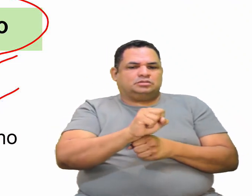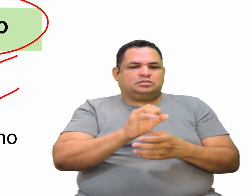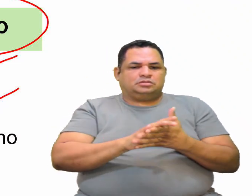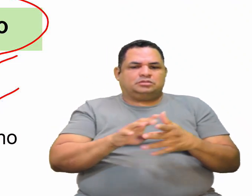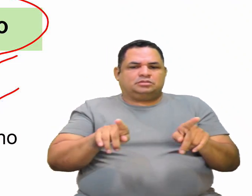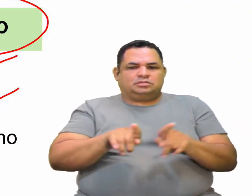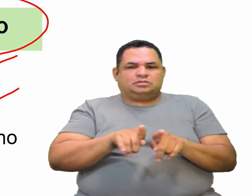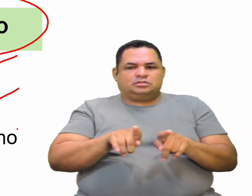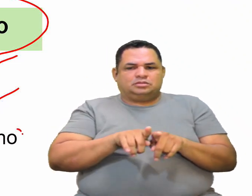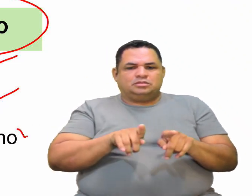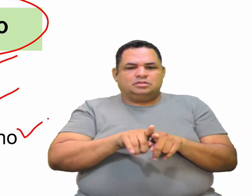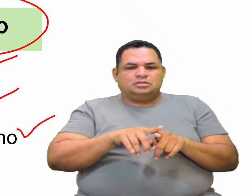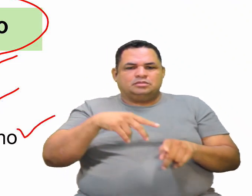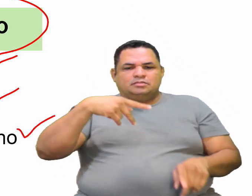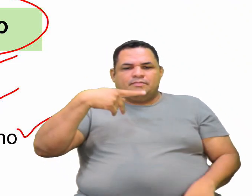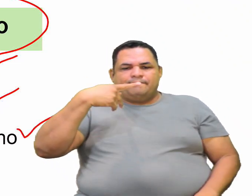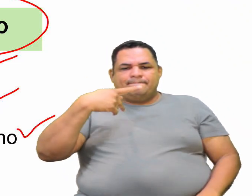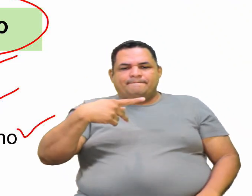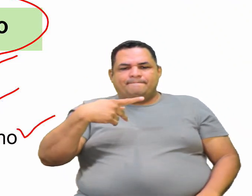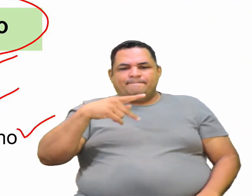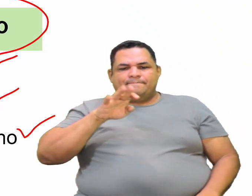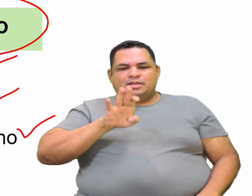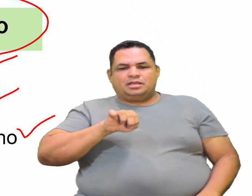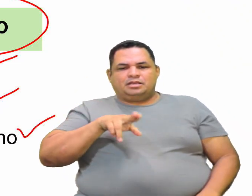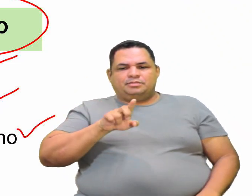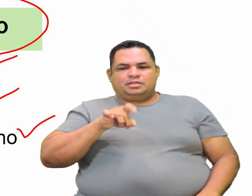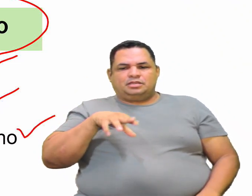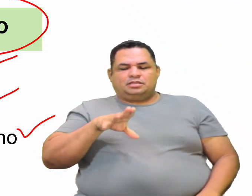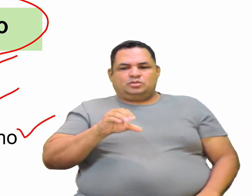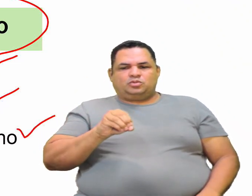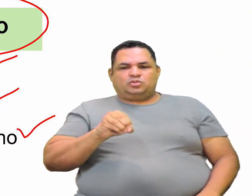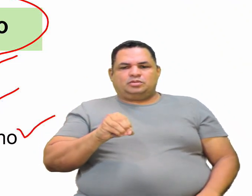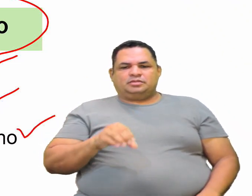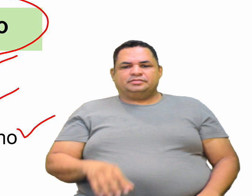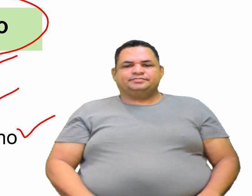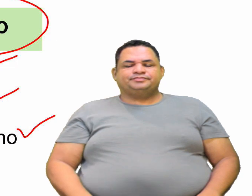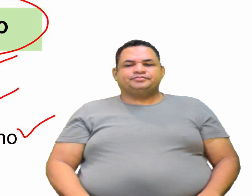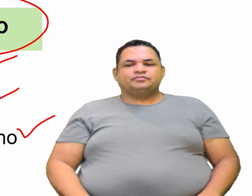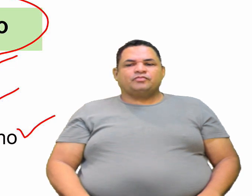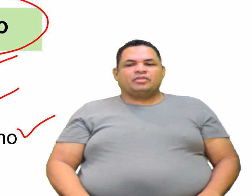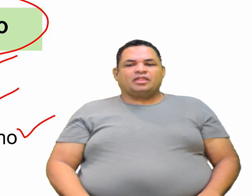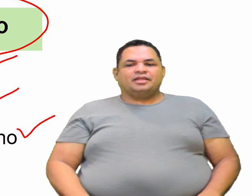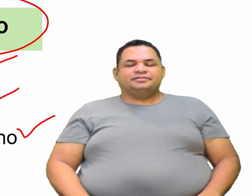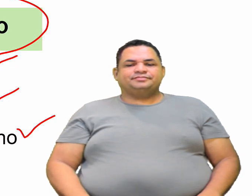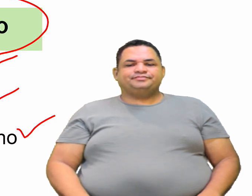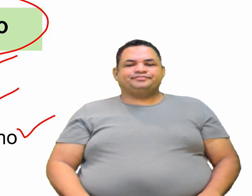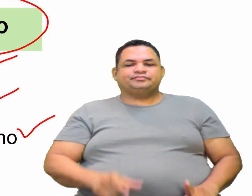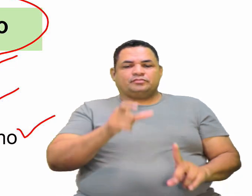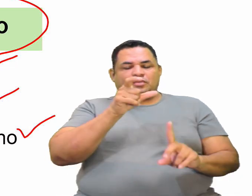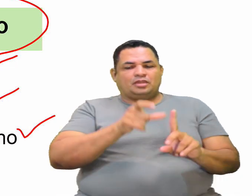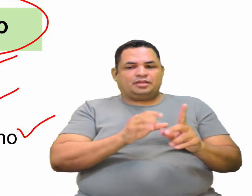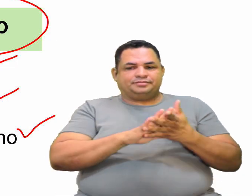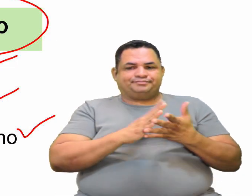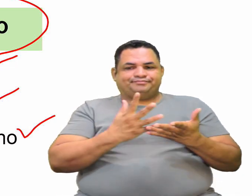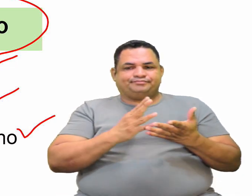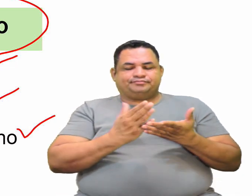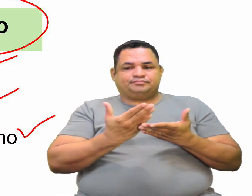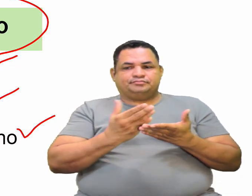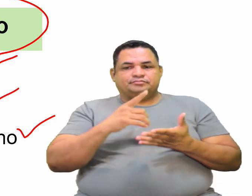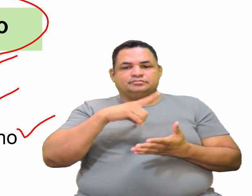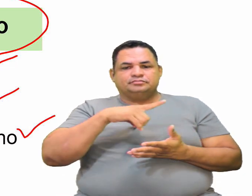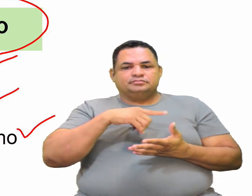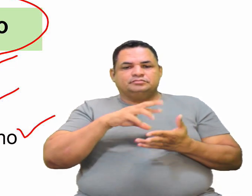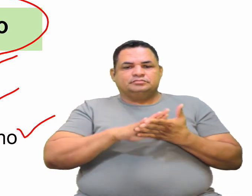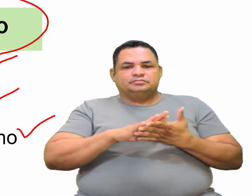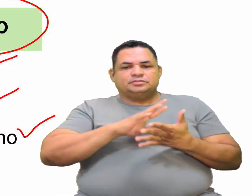conceito, né, que é o pecamiano. O pecamiano é aquele que o indivíduo vai se aparecer, pode ser indivíduos de